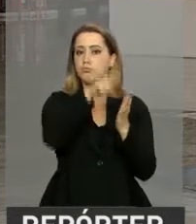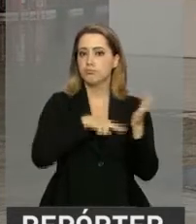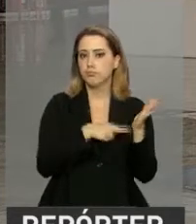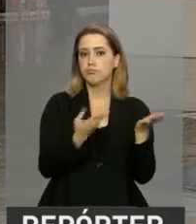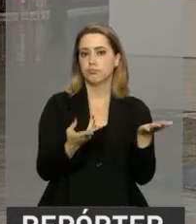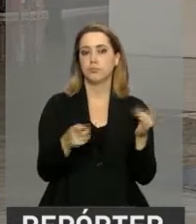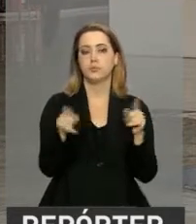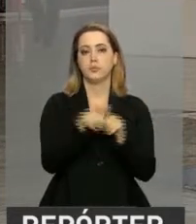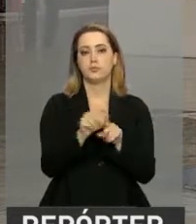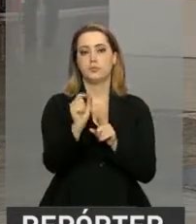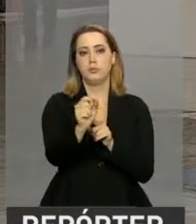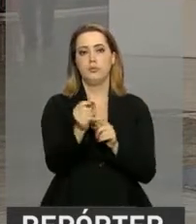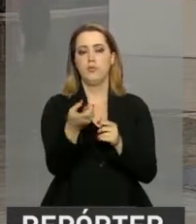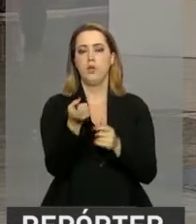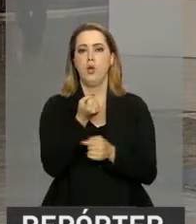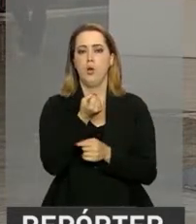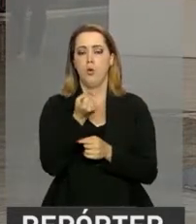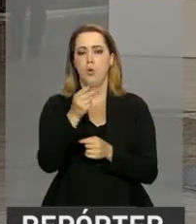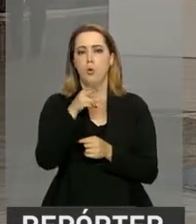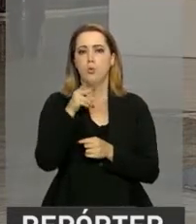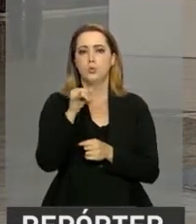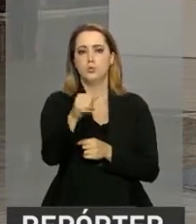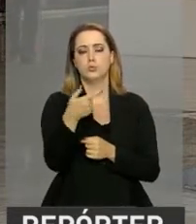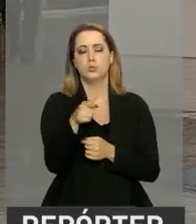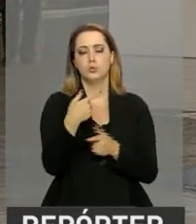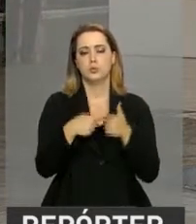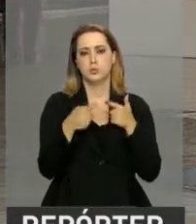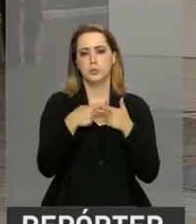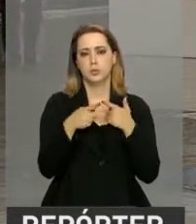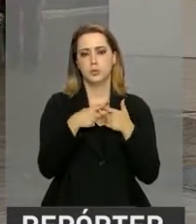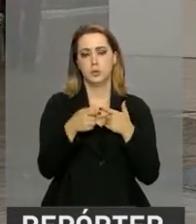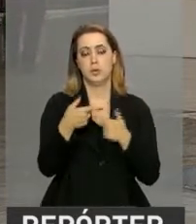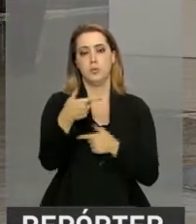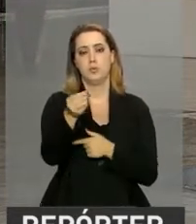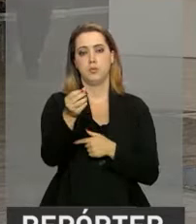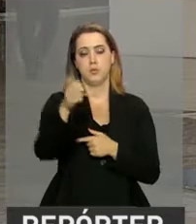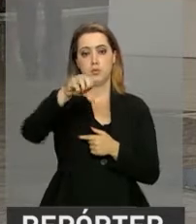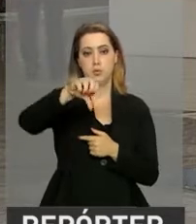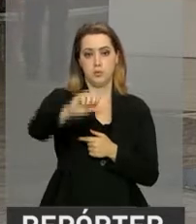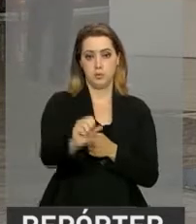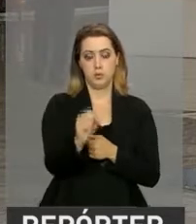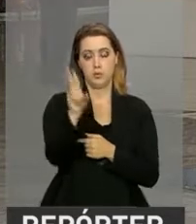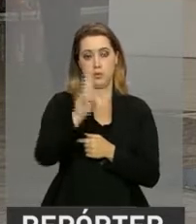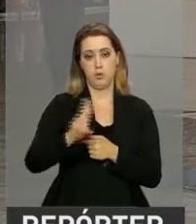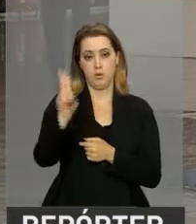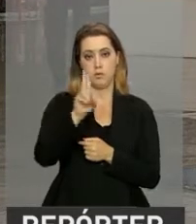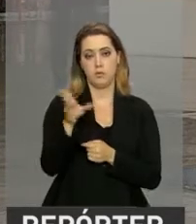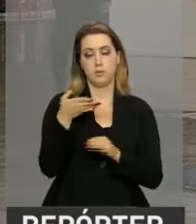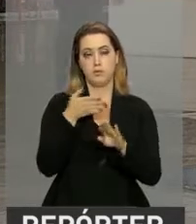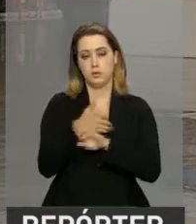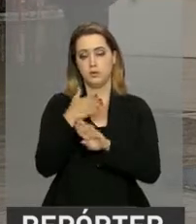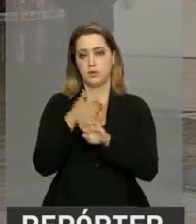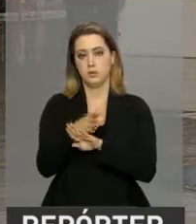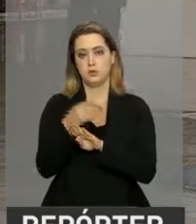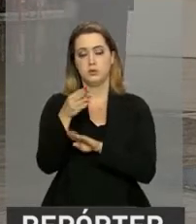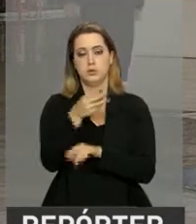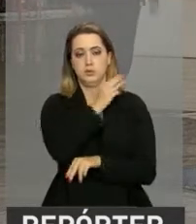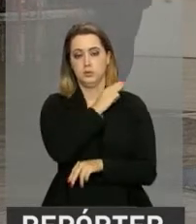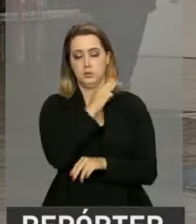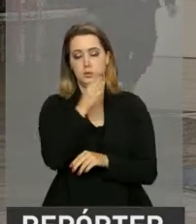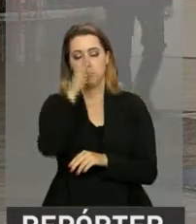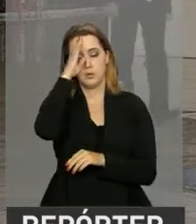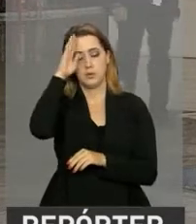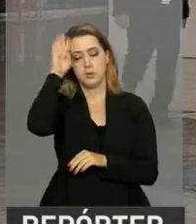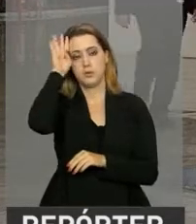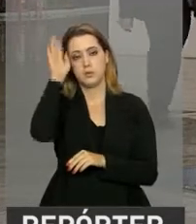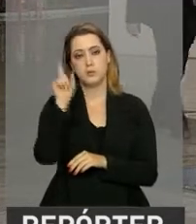fossem prejudicados desde 2009 quando as notas do enem passaram a ser utilizadas para o ingresso no ensino superior já